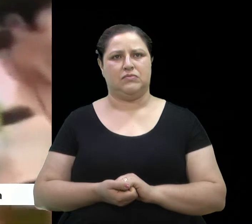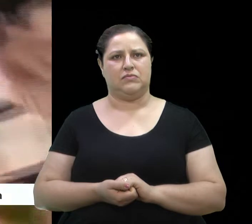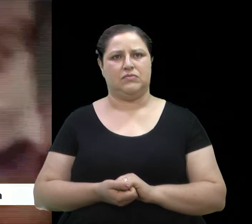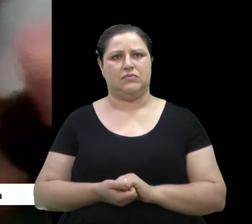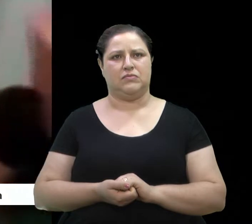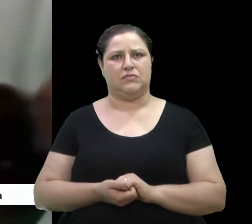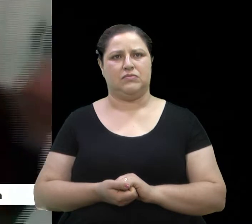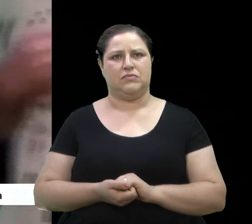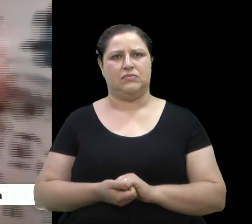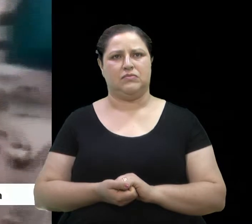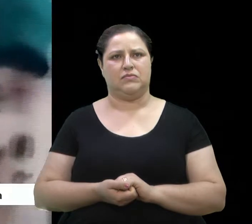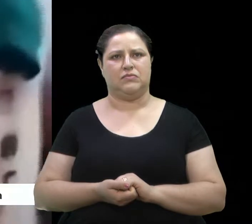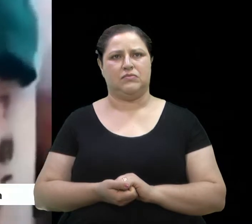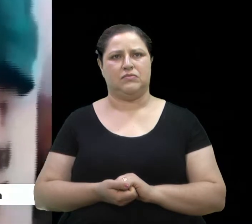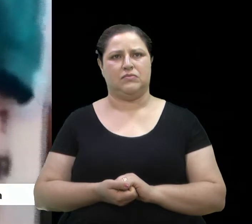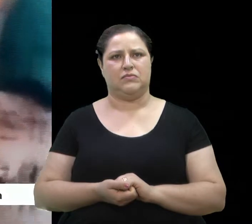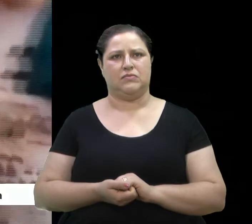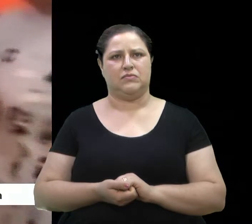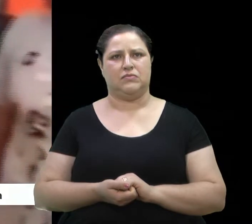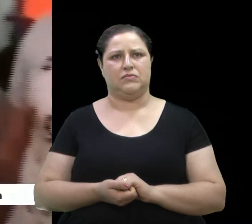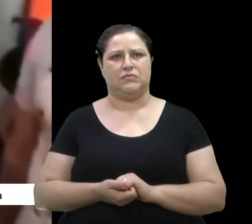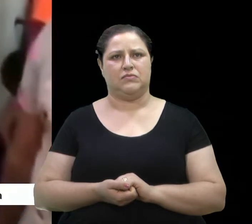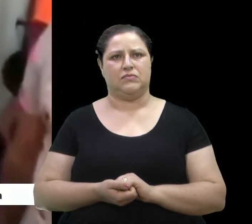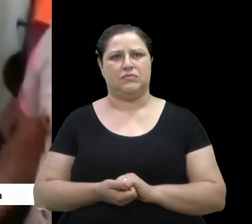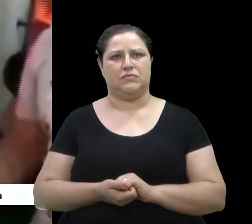O pessoal que está reclamando.